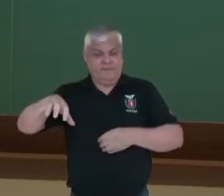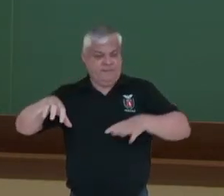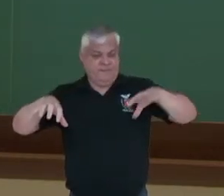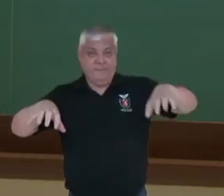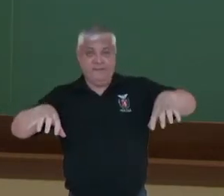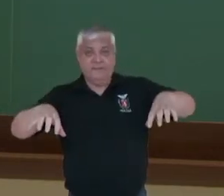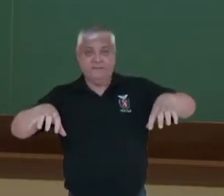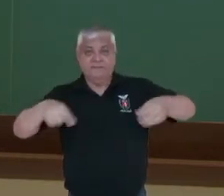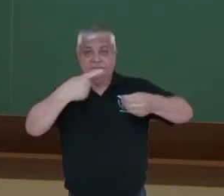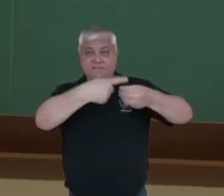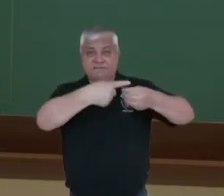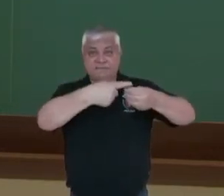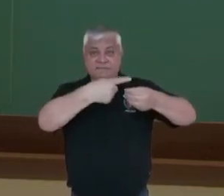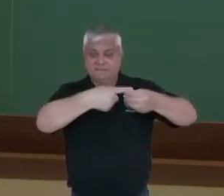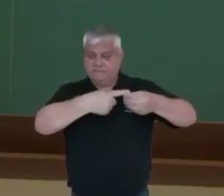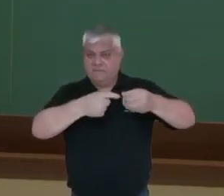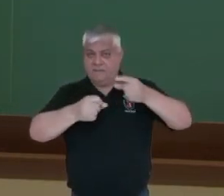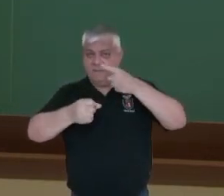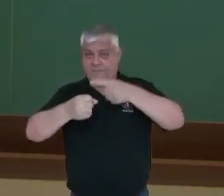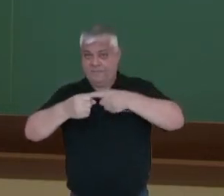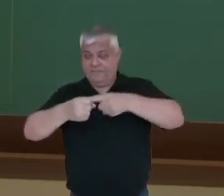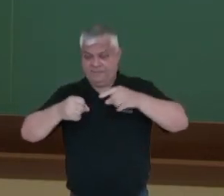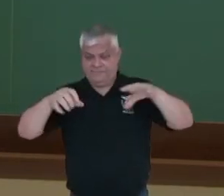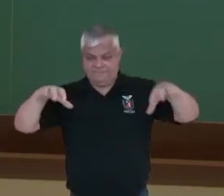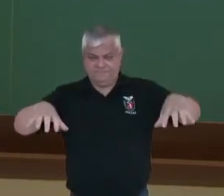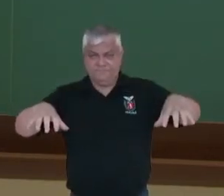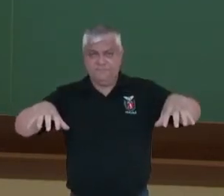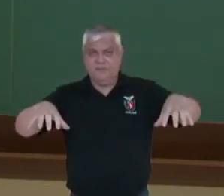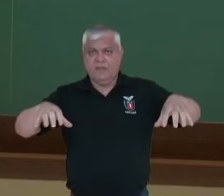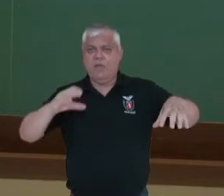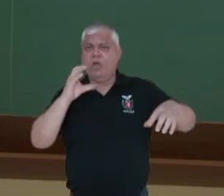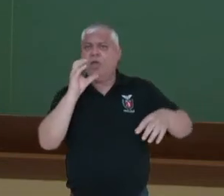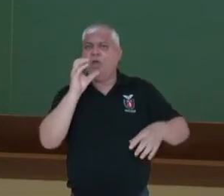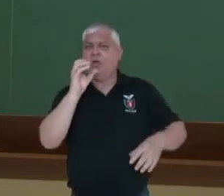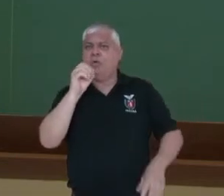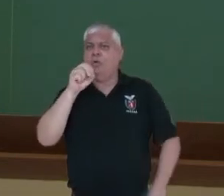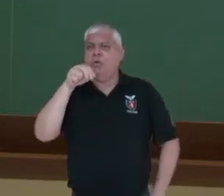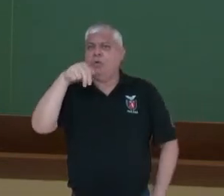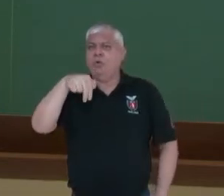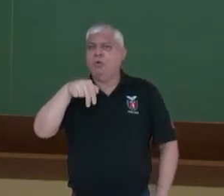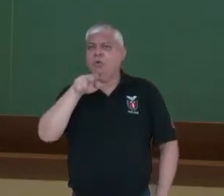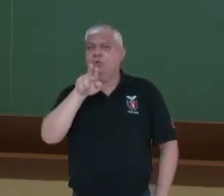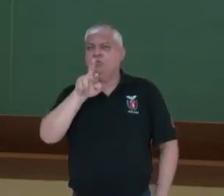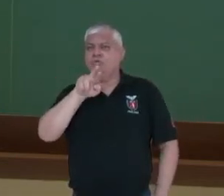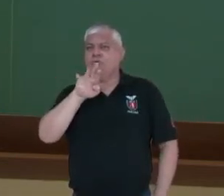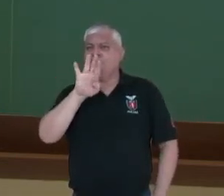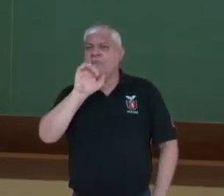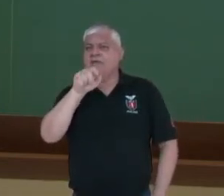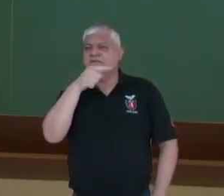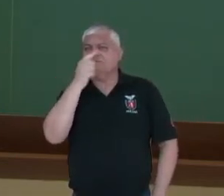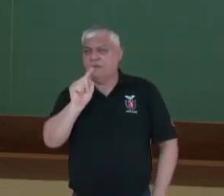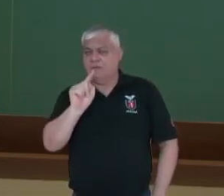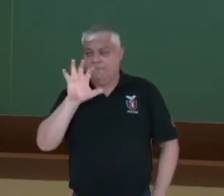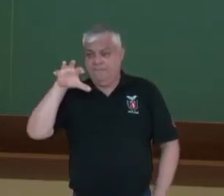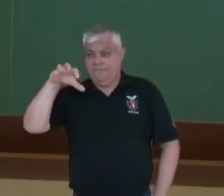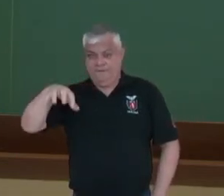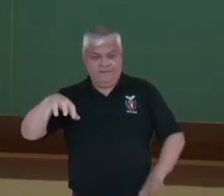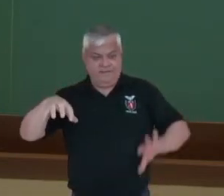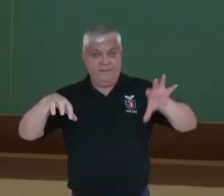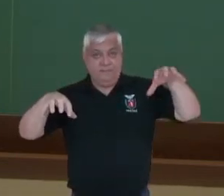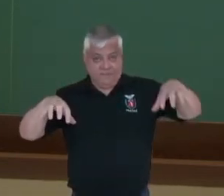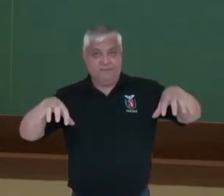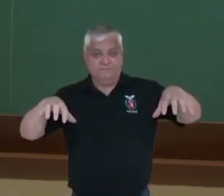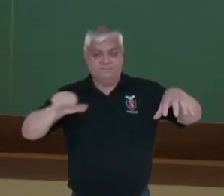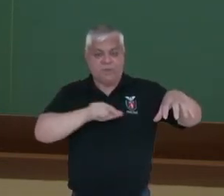nós vamos ter um processo chamado de conurbação, ou seja, é a junção física das áreas urbanizadas